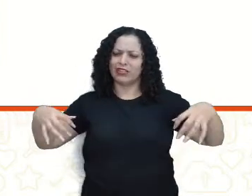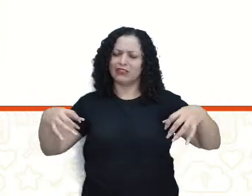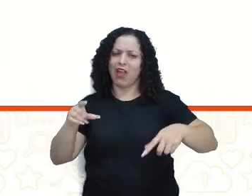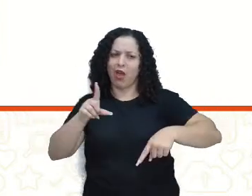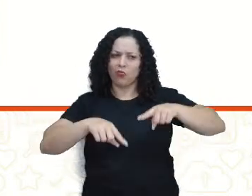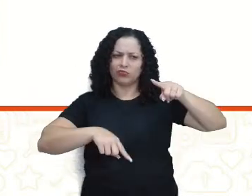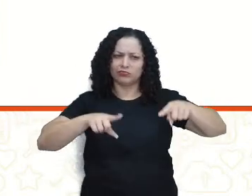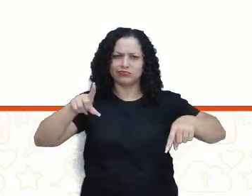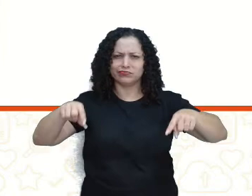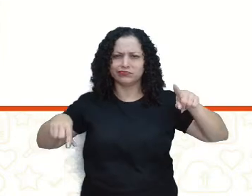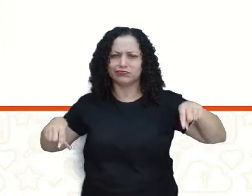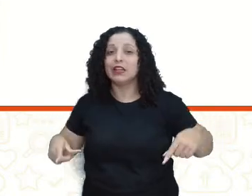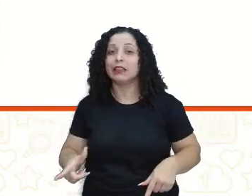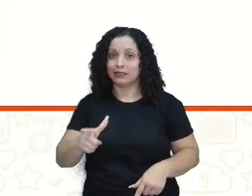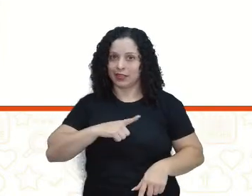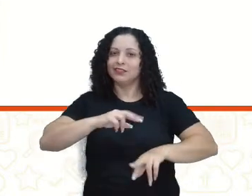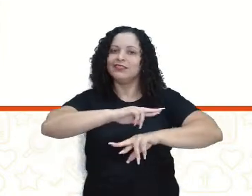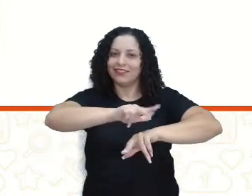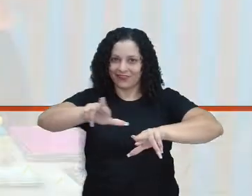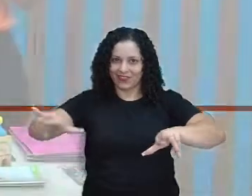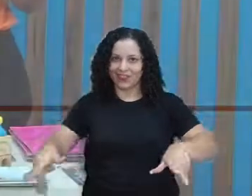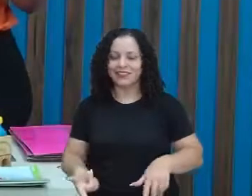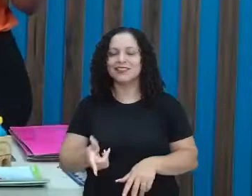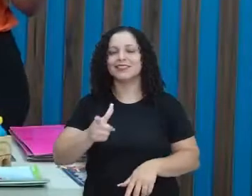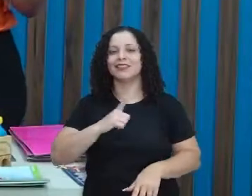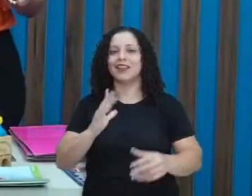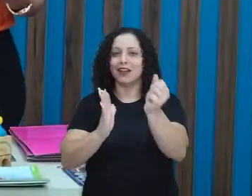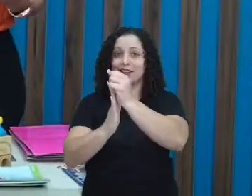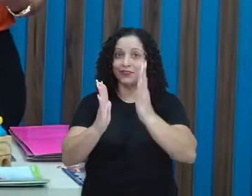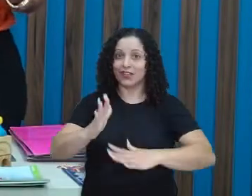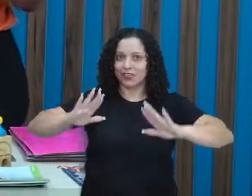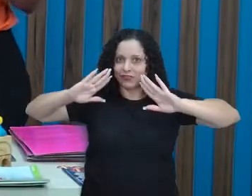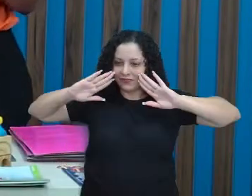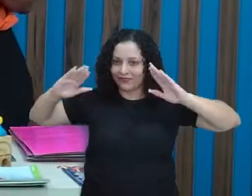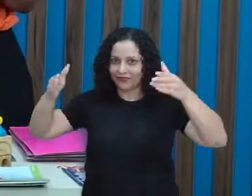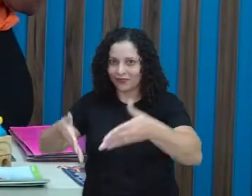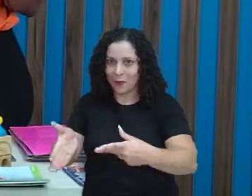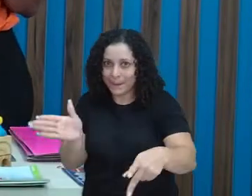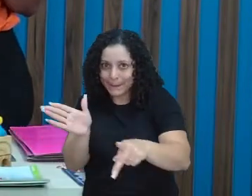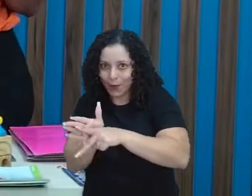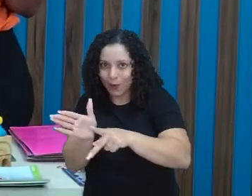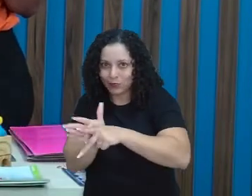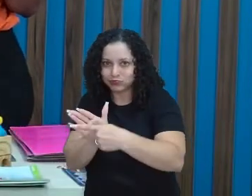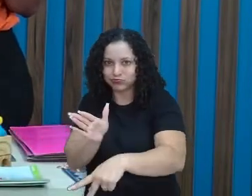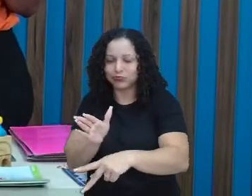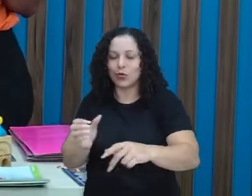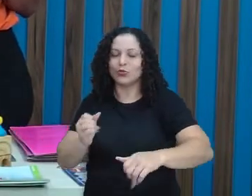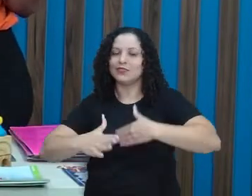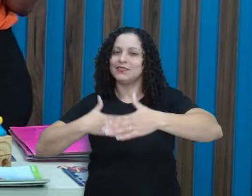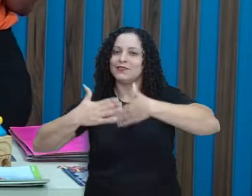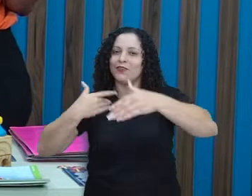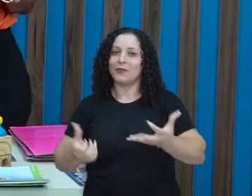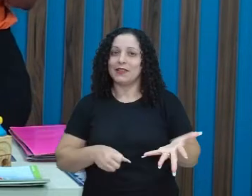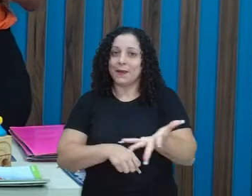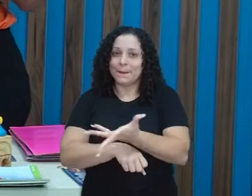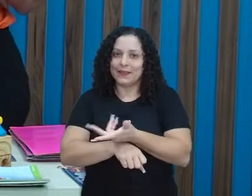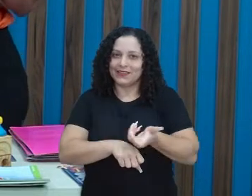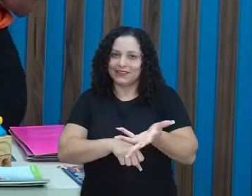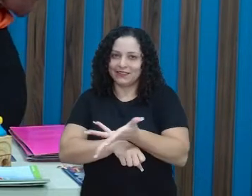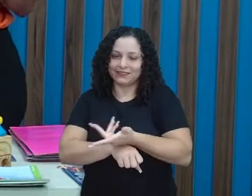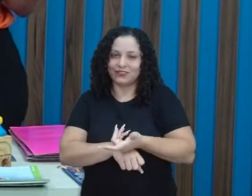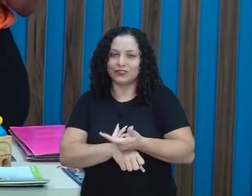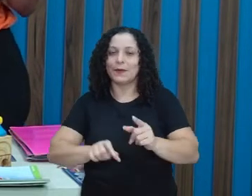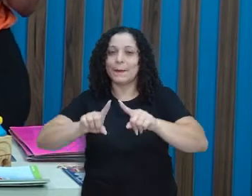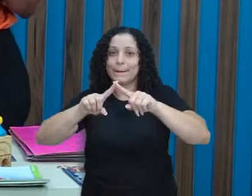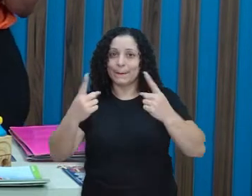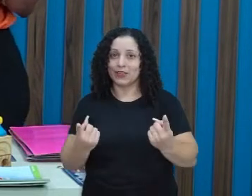existe diferença. Existem algumas atividades específicas para o desenvolvimento desse tipo de habilidade. Mas antes da